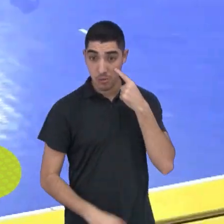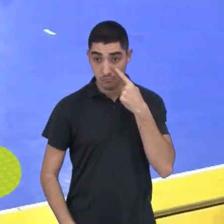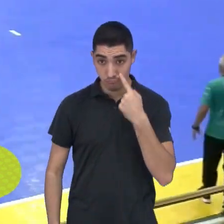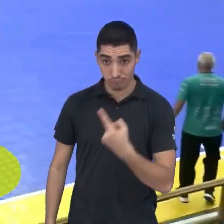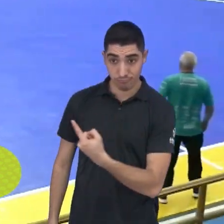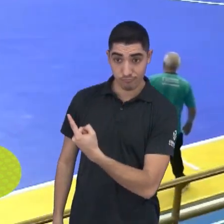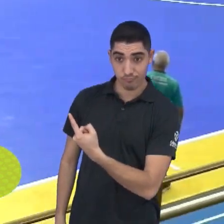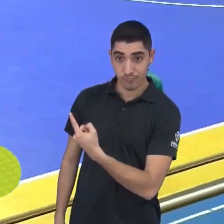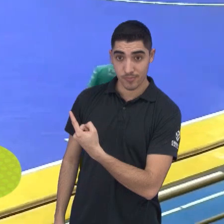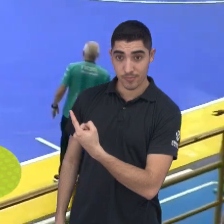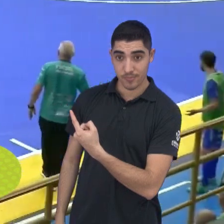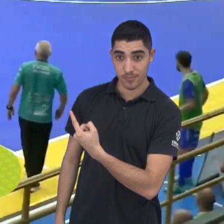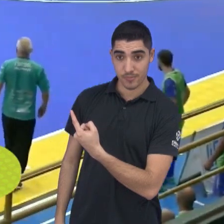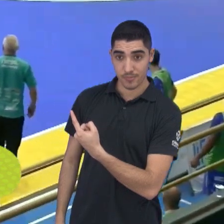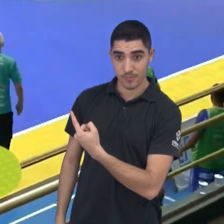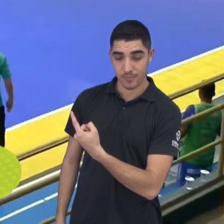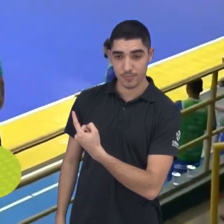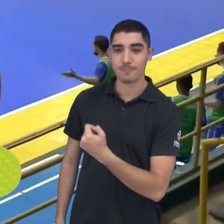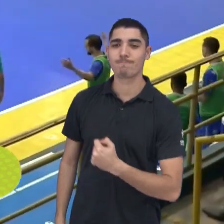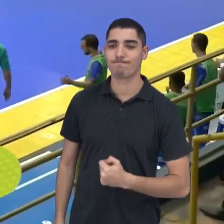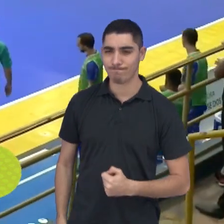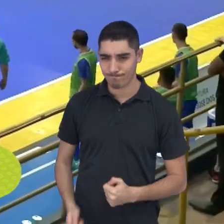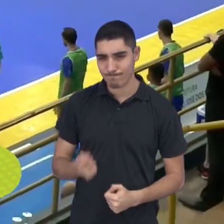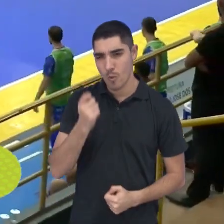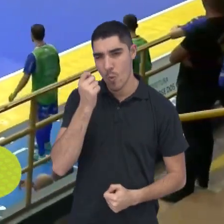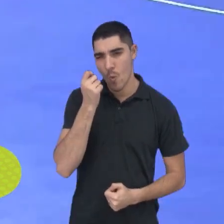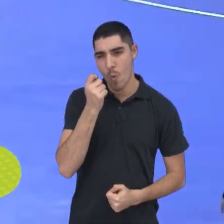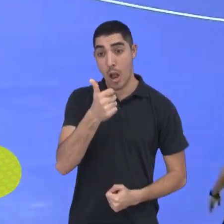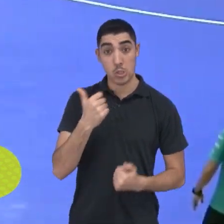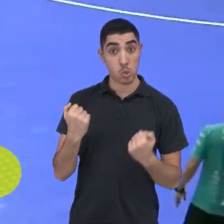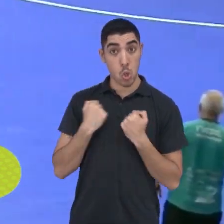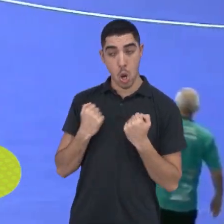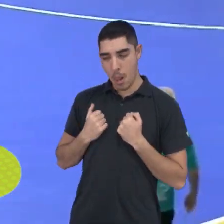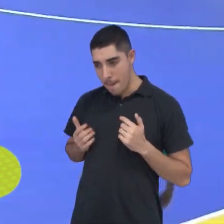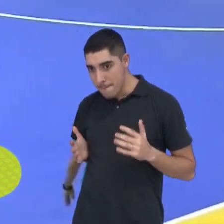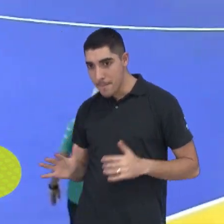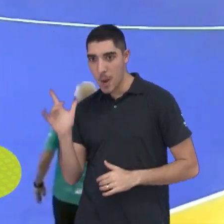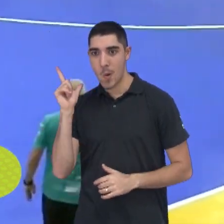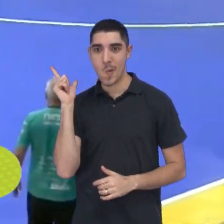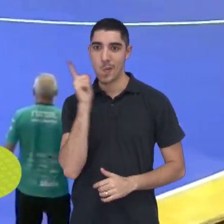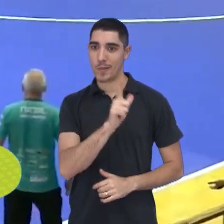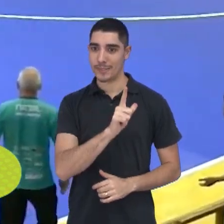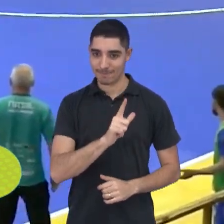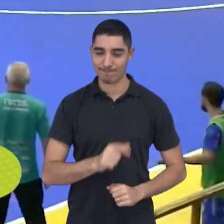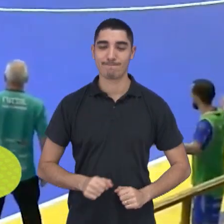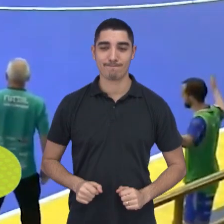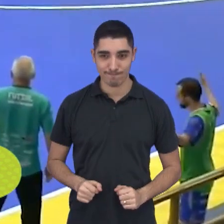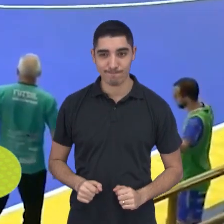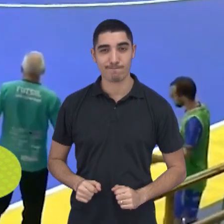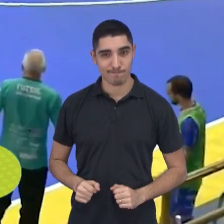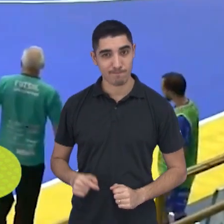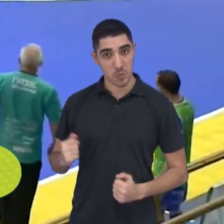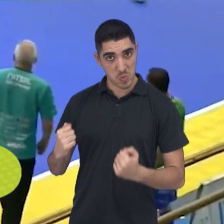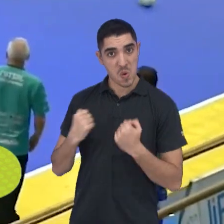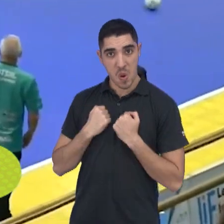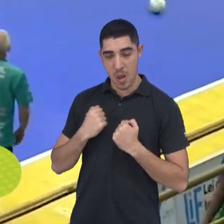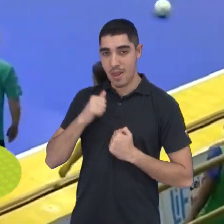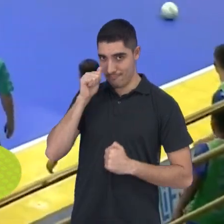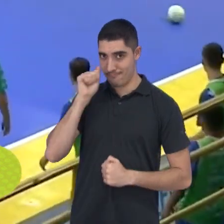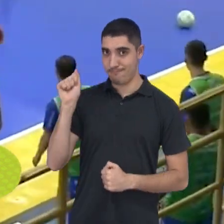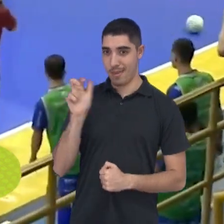para Pedro Soares, que dominou e rolou para o meio da área, mas Serjão desviou o gol certo de Gabriel Soares. Boa intervenção do